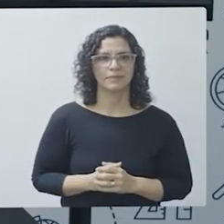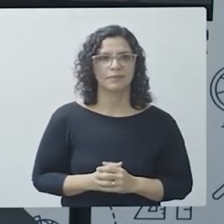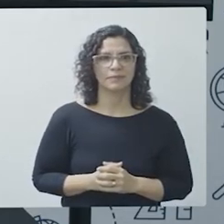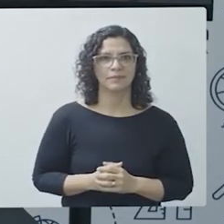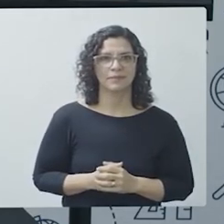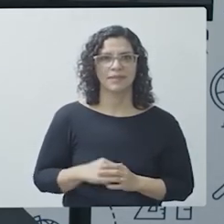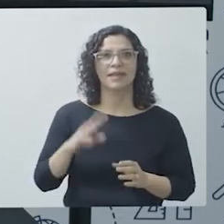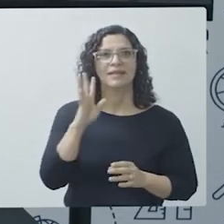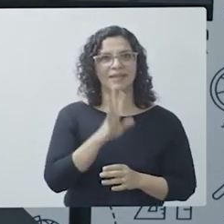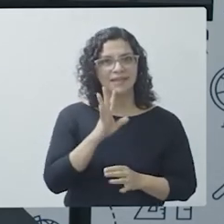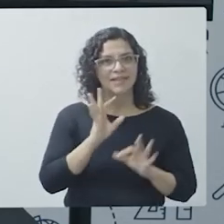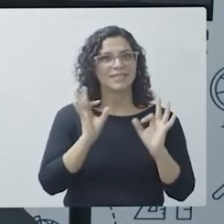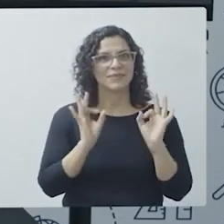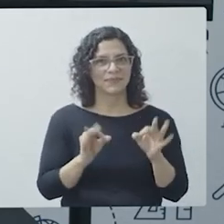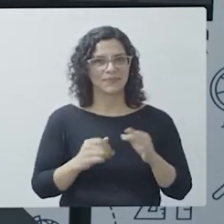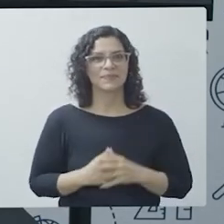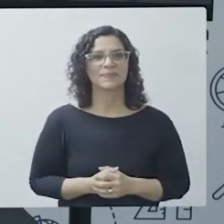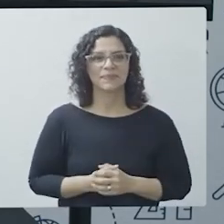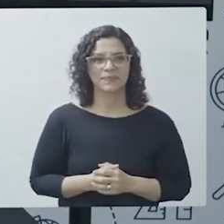Tá ficando bem legal.